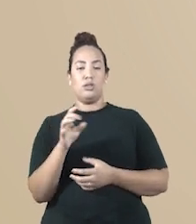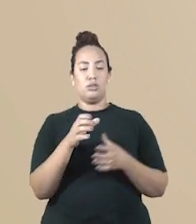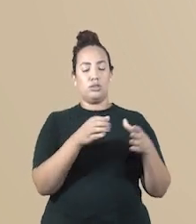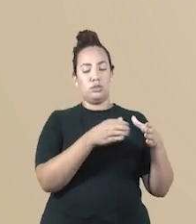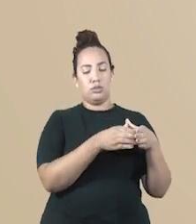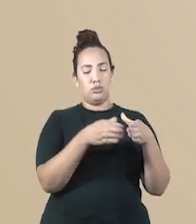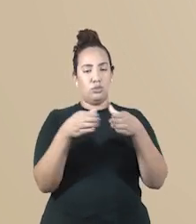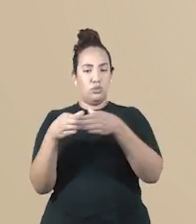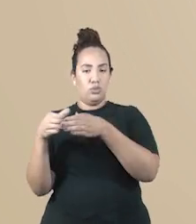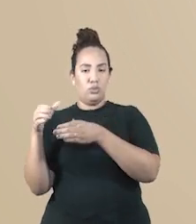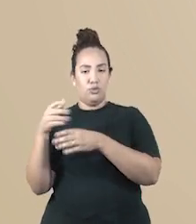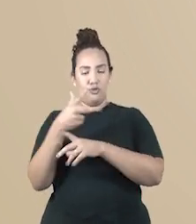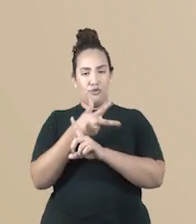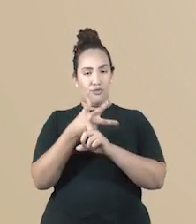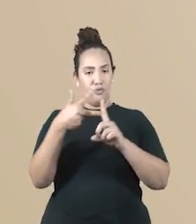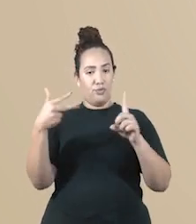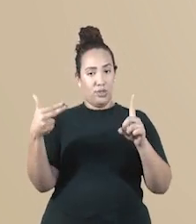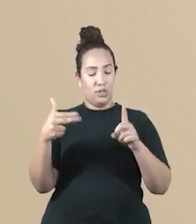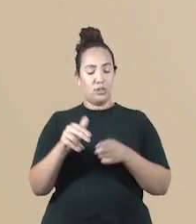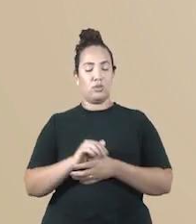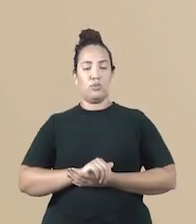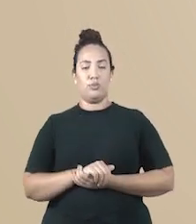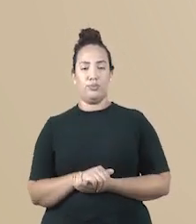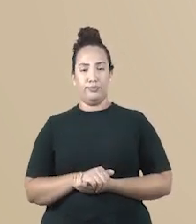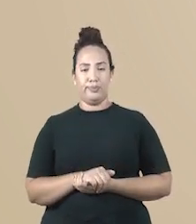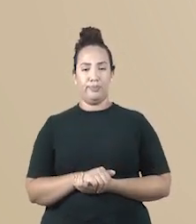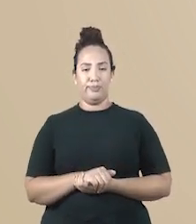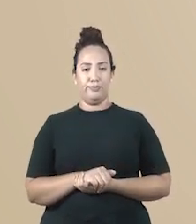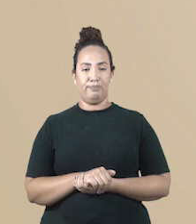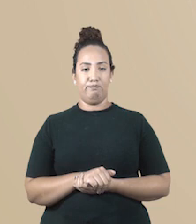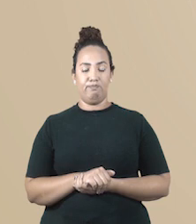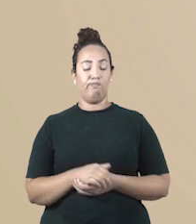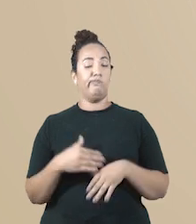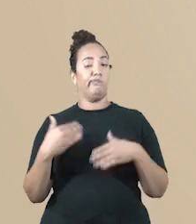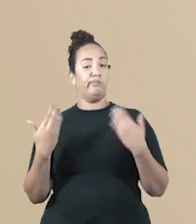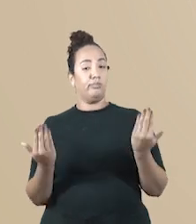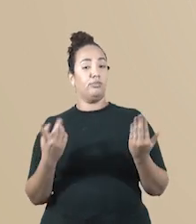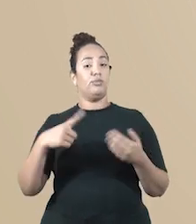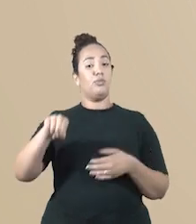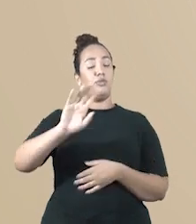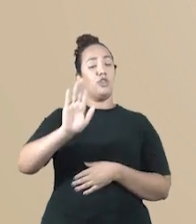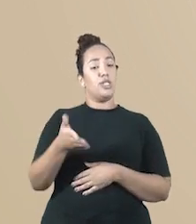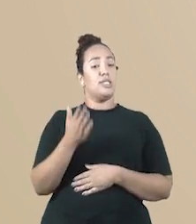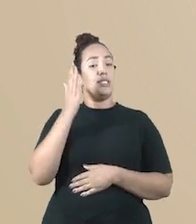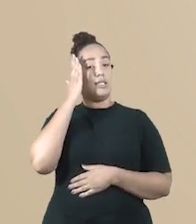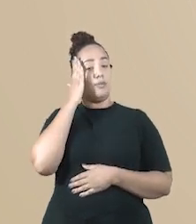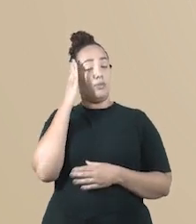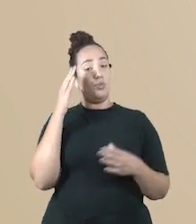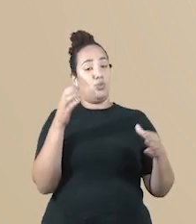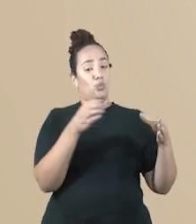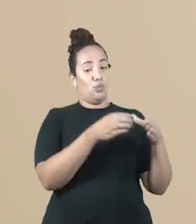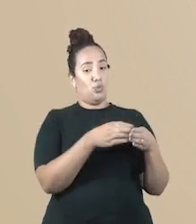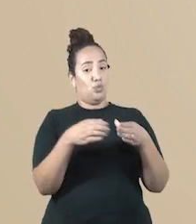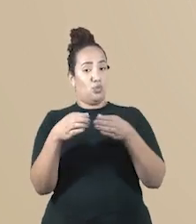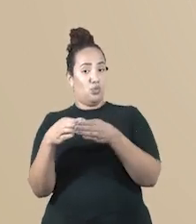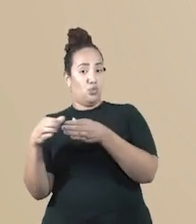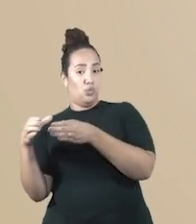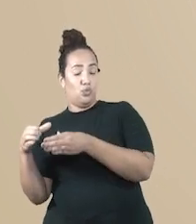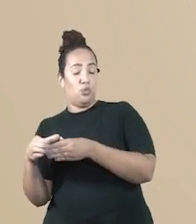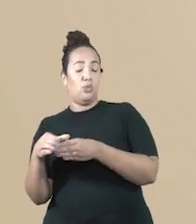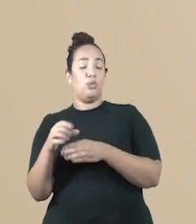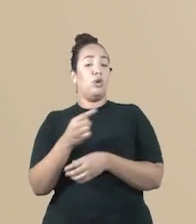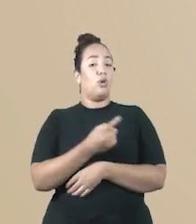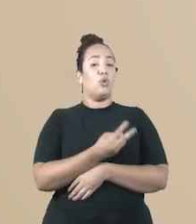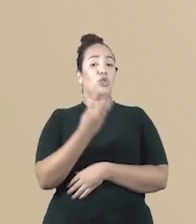que cada seleção foi campeã. Então, já sabemos que ele vai nos mostrar as seleções e